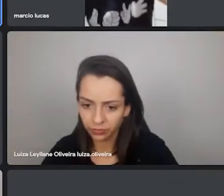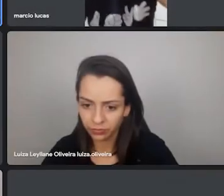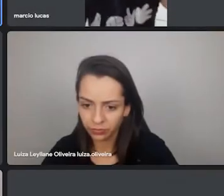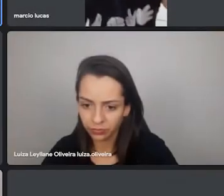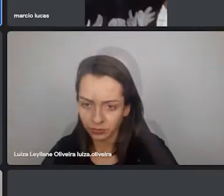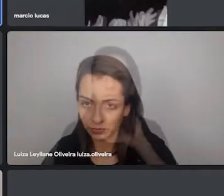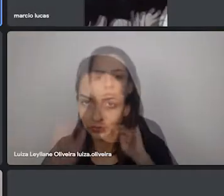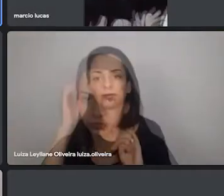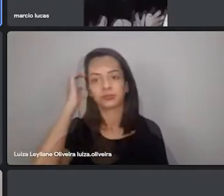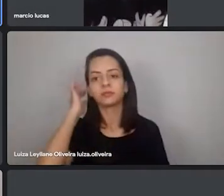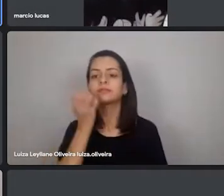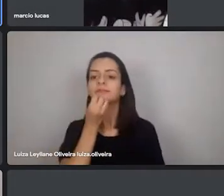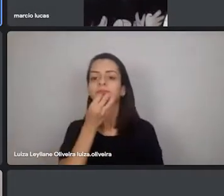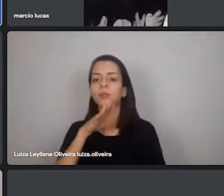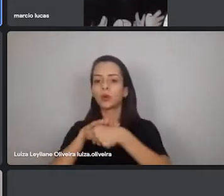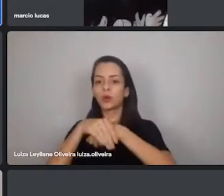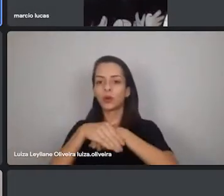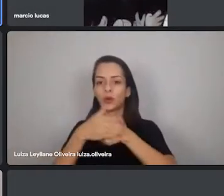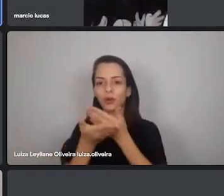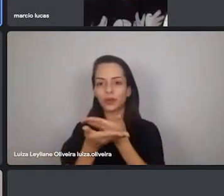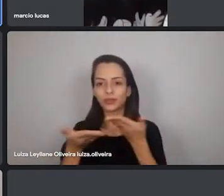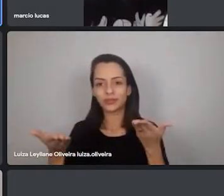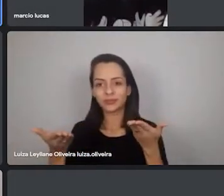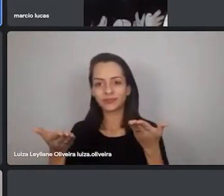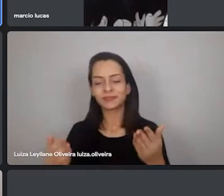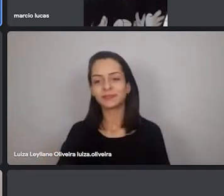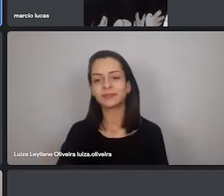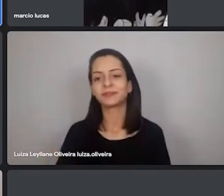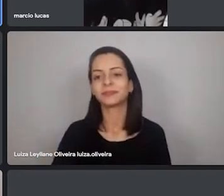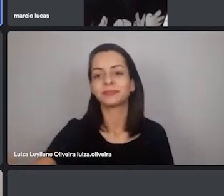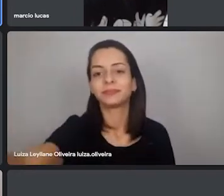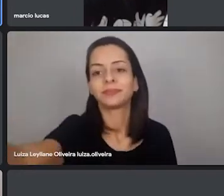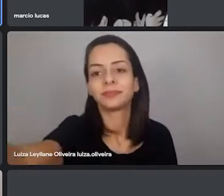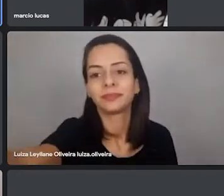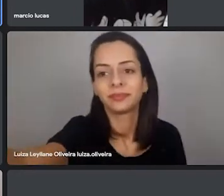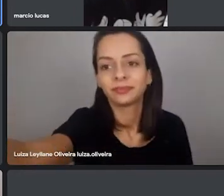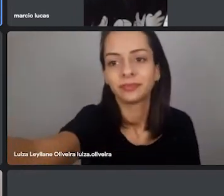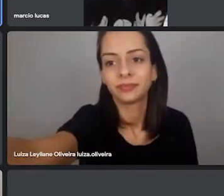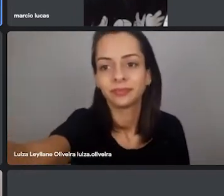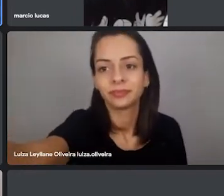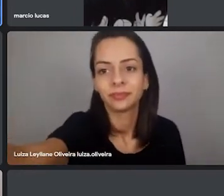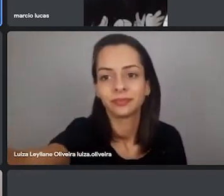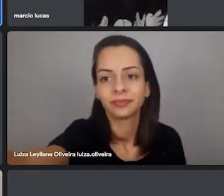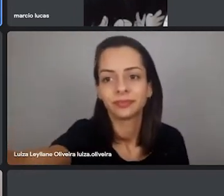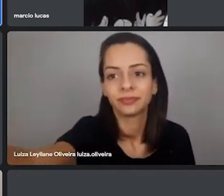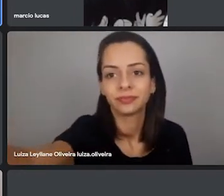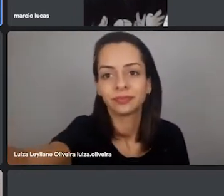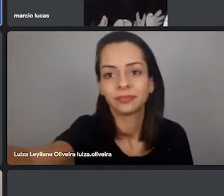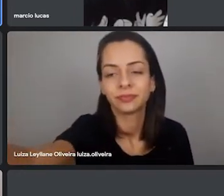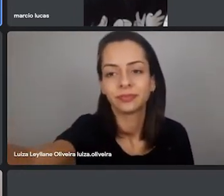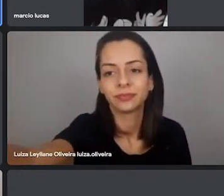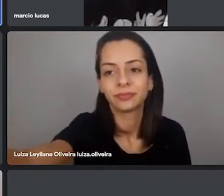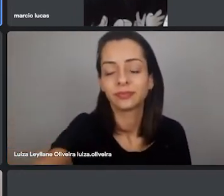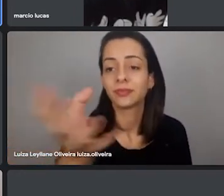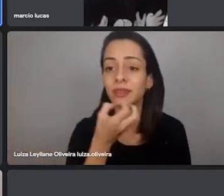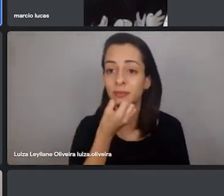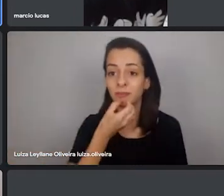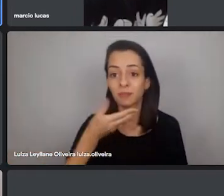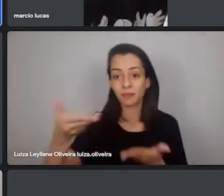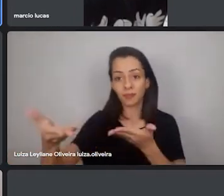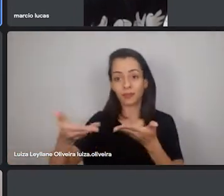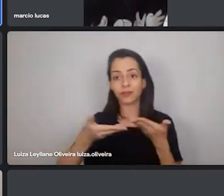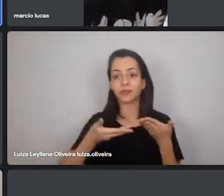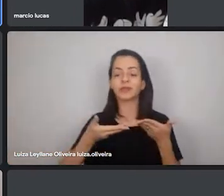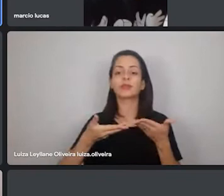Boa noite a todos. Sejam bem-vindos ao segundo dia do nosso evento, a Semana da Elétrica, e a oficina Segurança